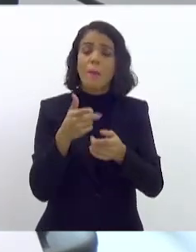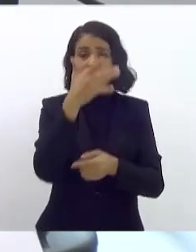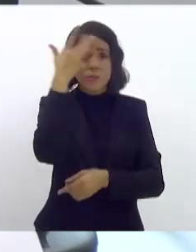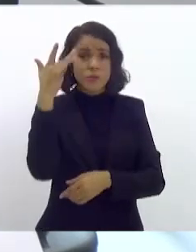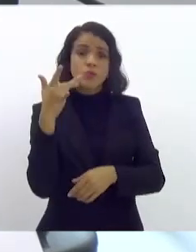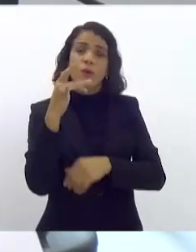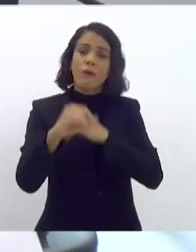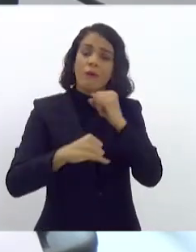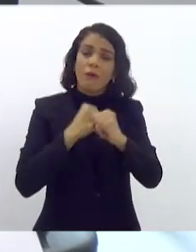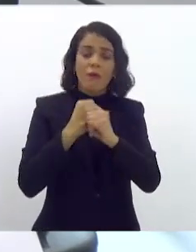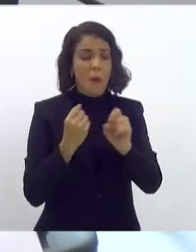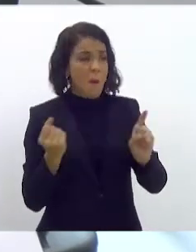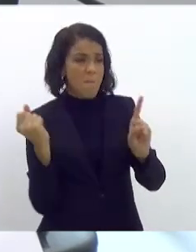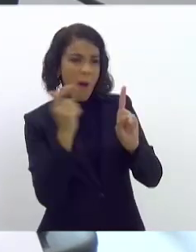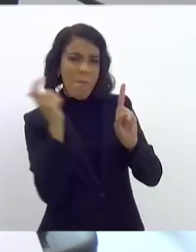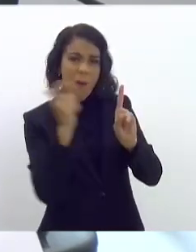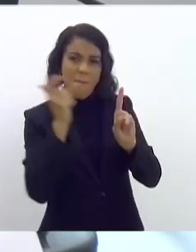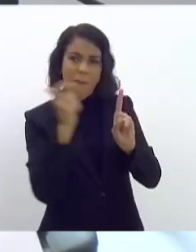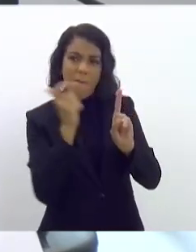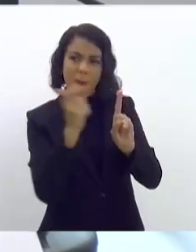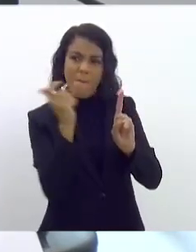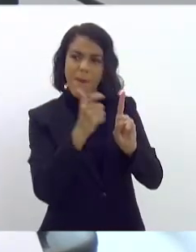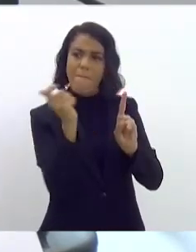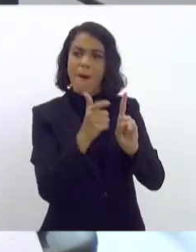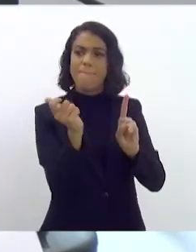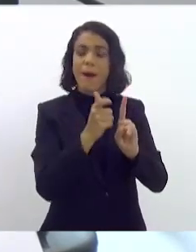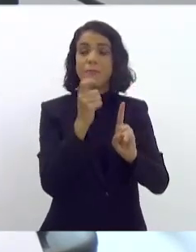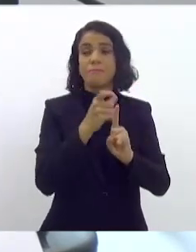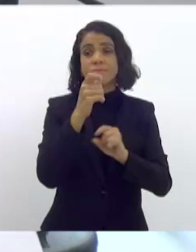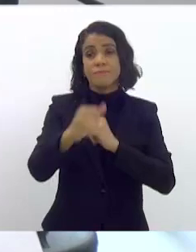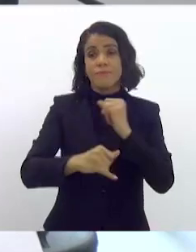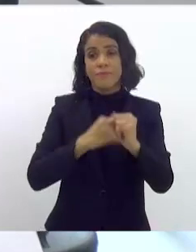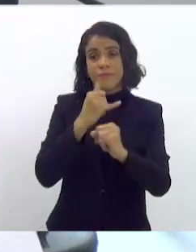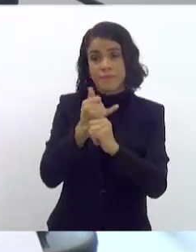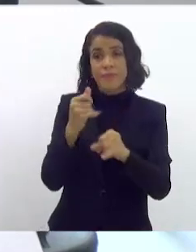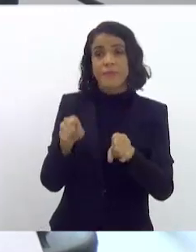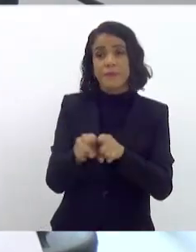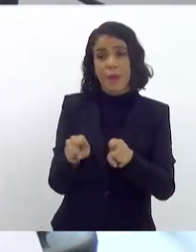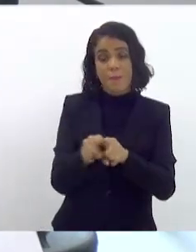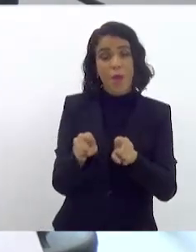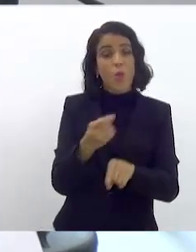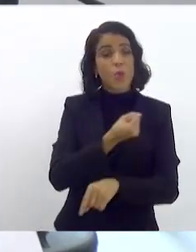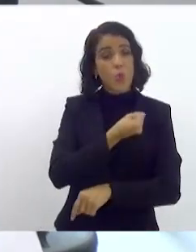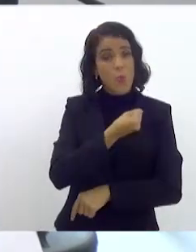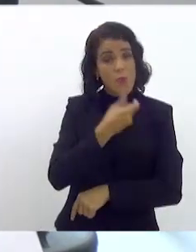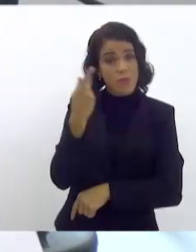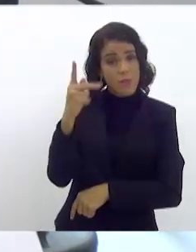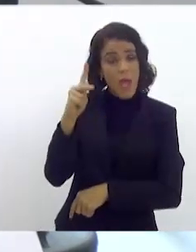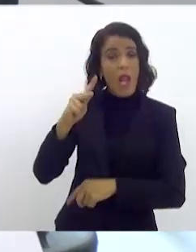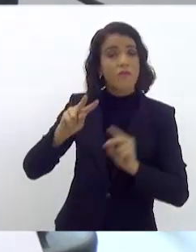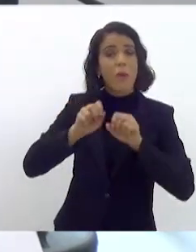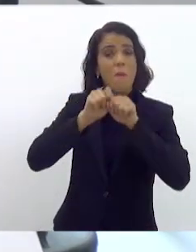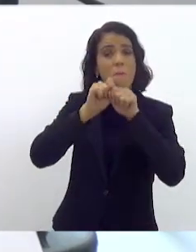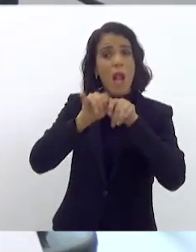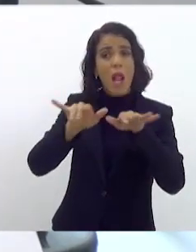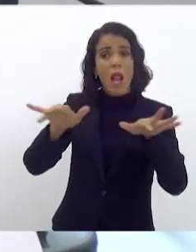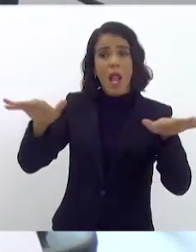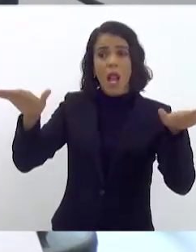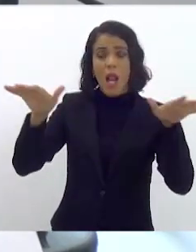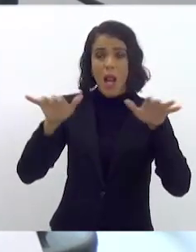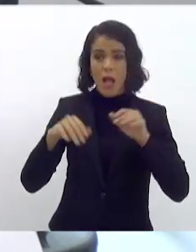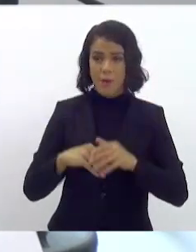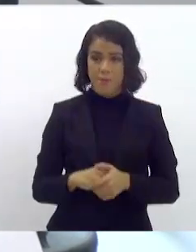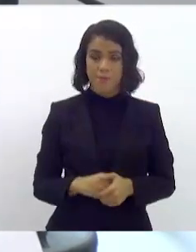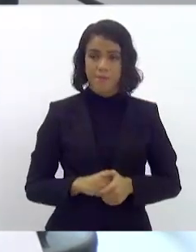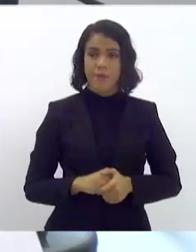Foi atacada, foi xingada, inclusive por outros números, que foi compartilhado o telefone dela e consecutivamente, ela começou a